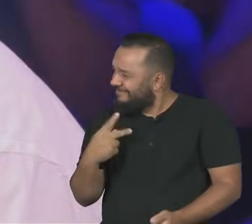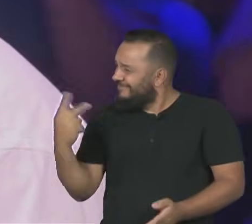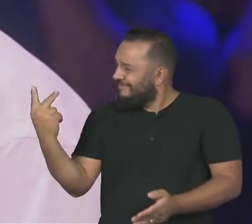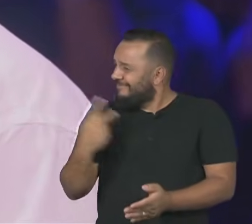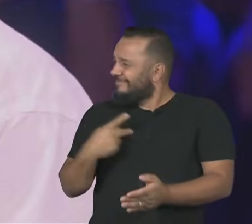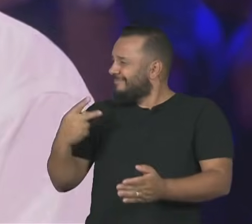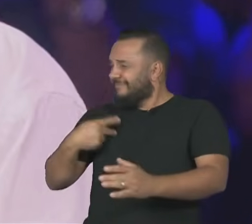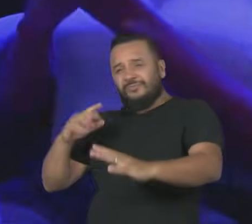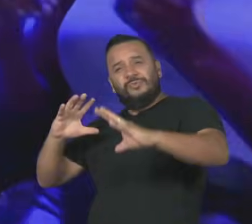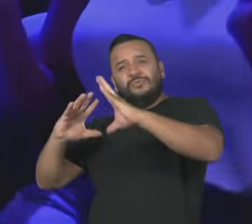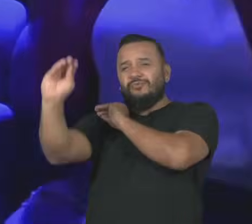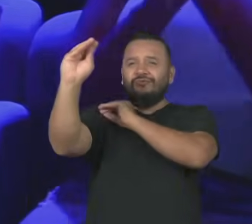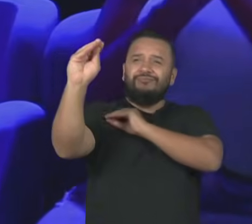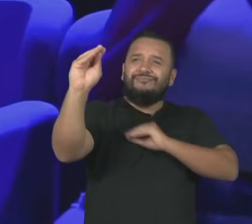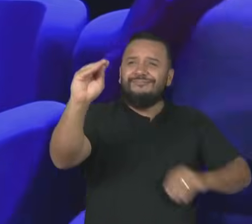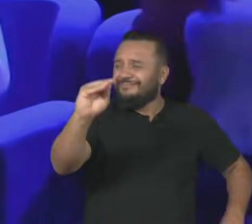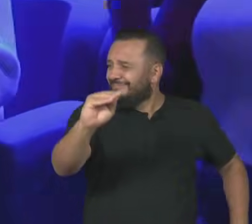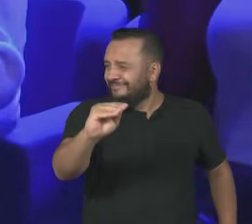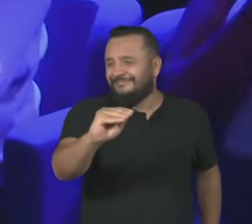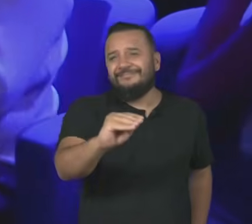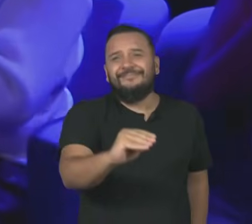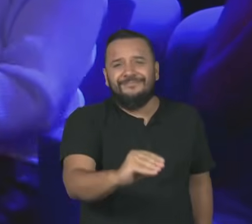Vamos fugir.